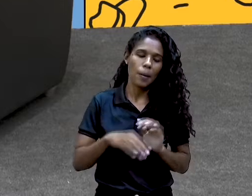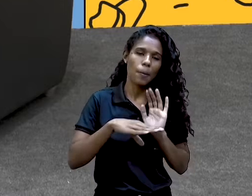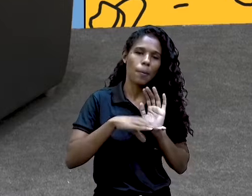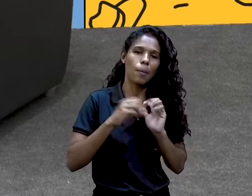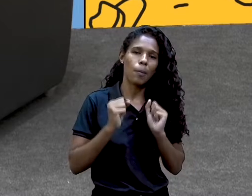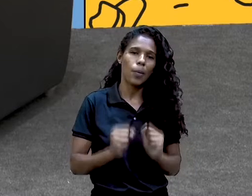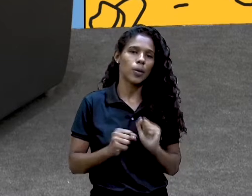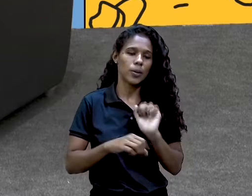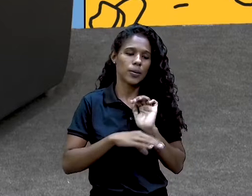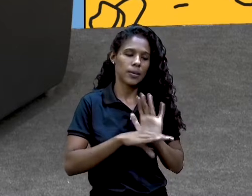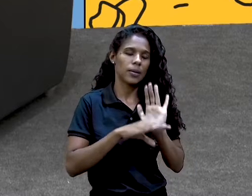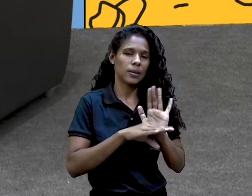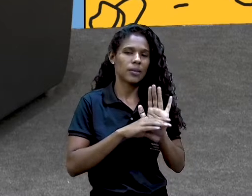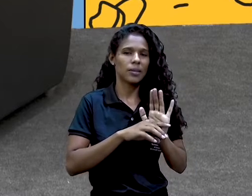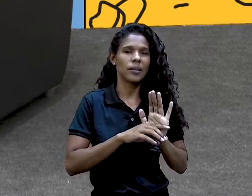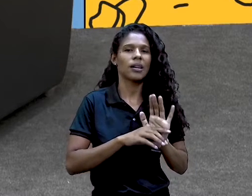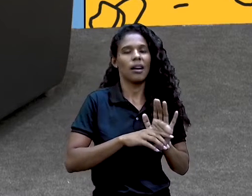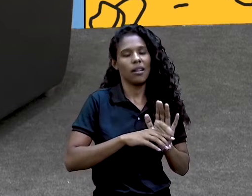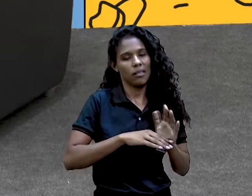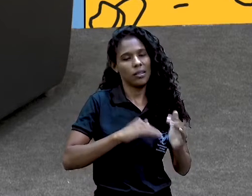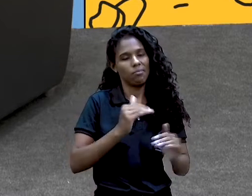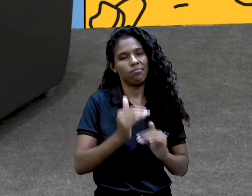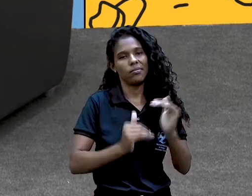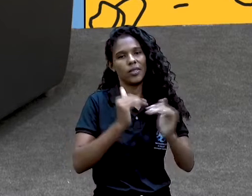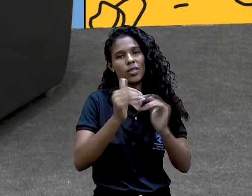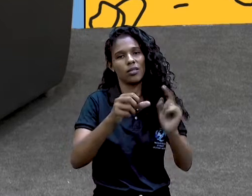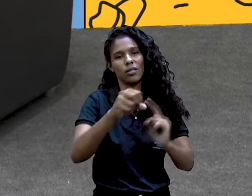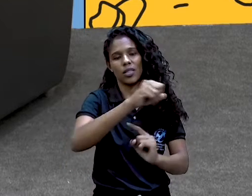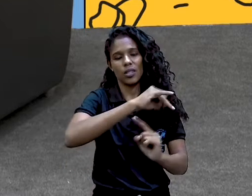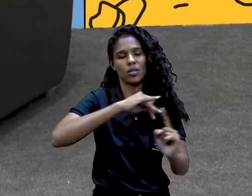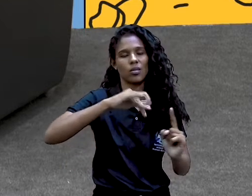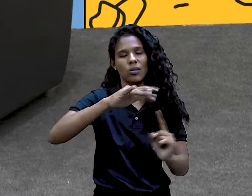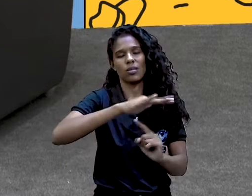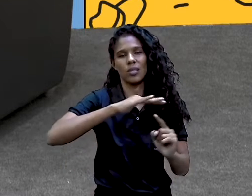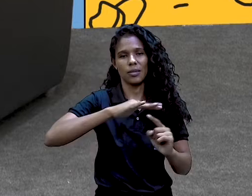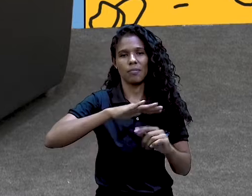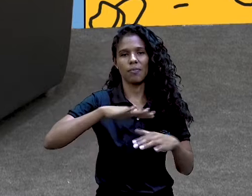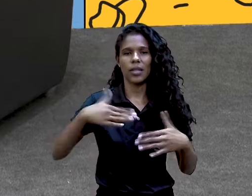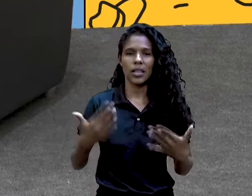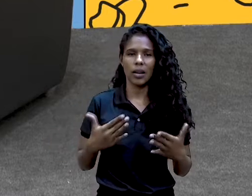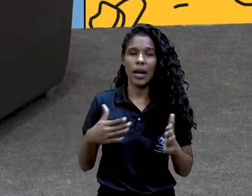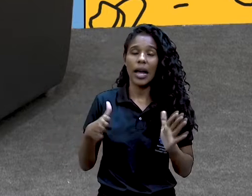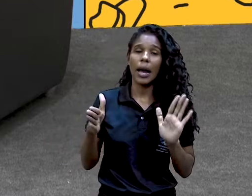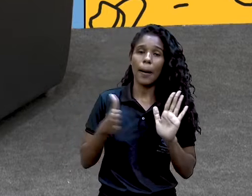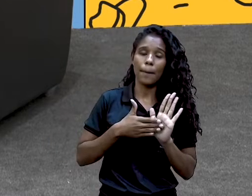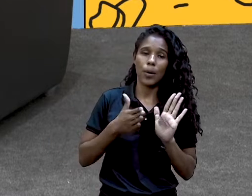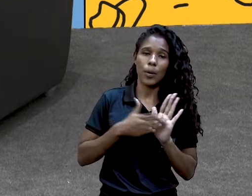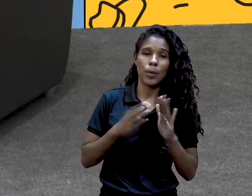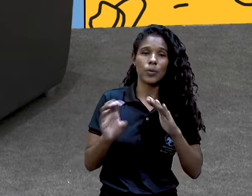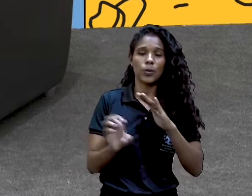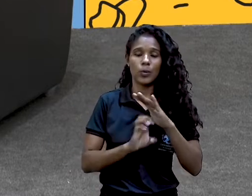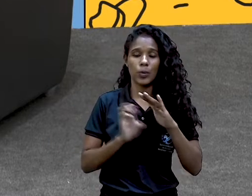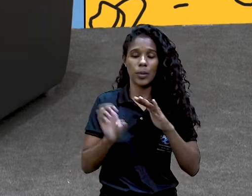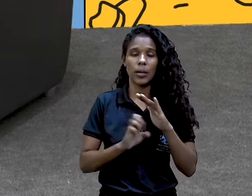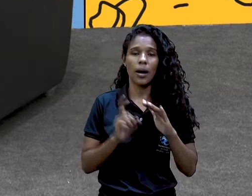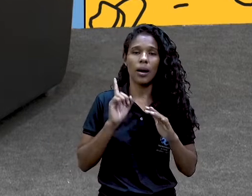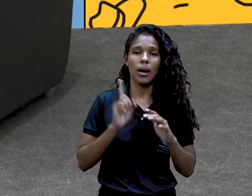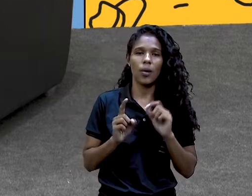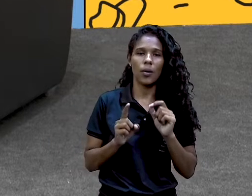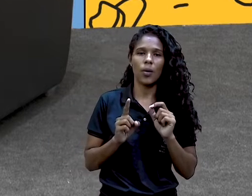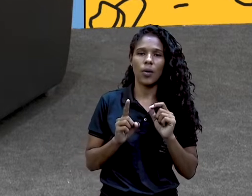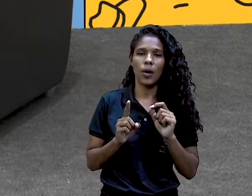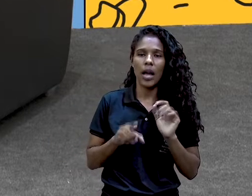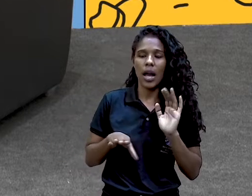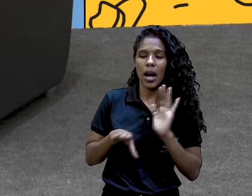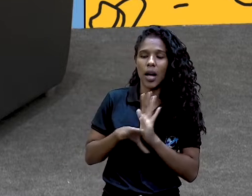pensar em ser uma pessoa feliz. É esse o propósito que o empreendedorismo traz, pensar outras formas